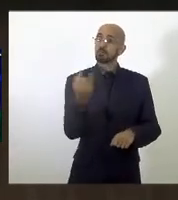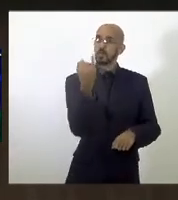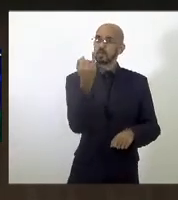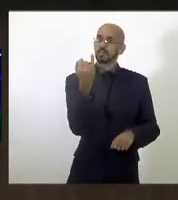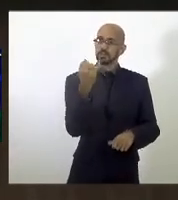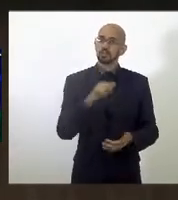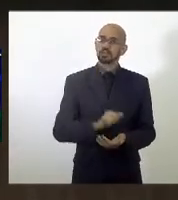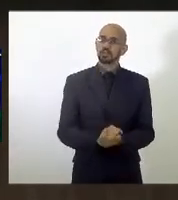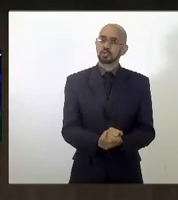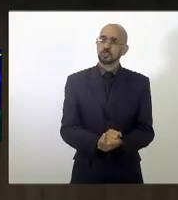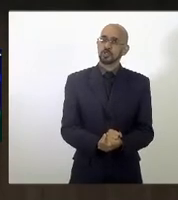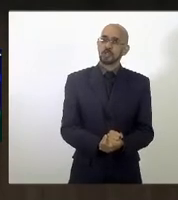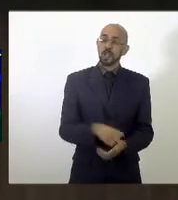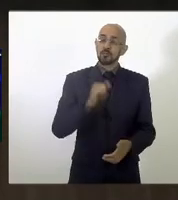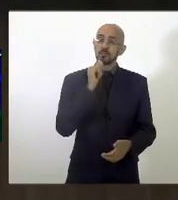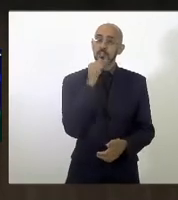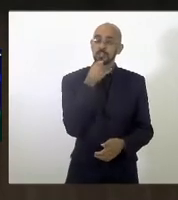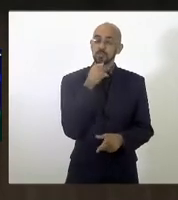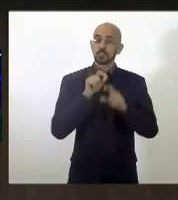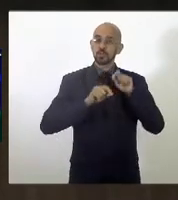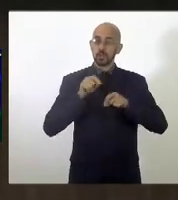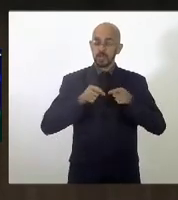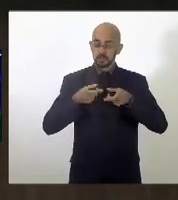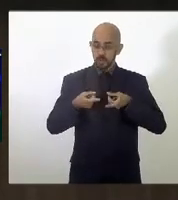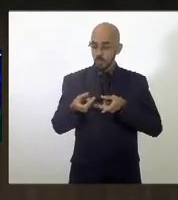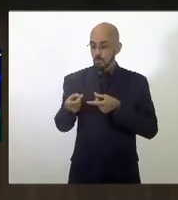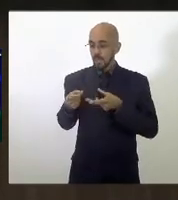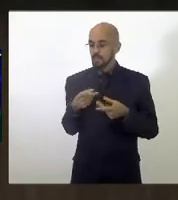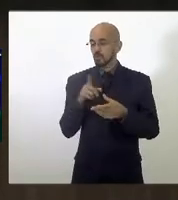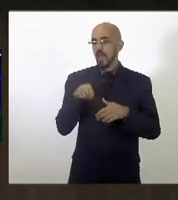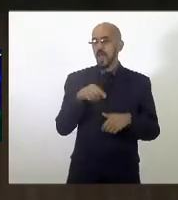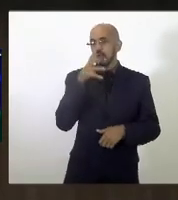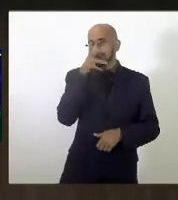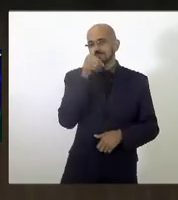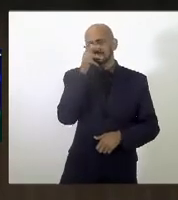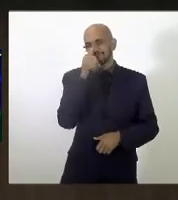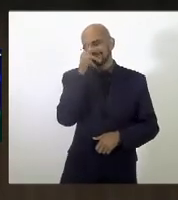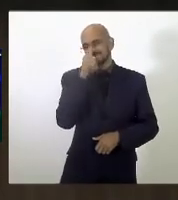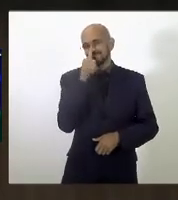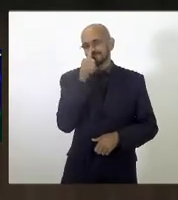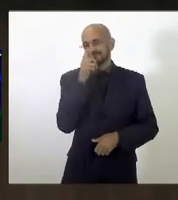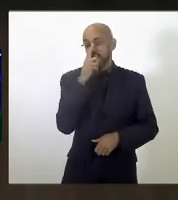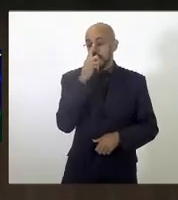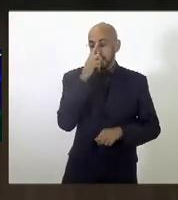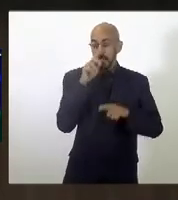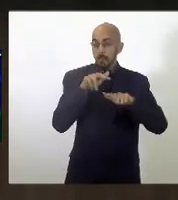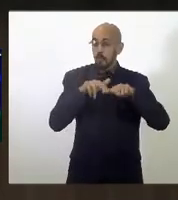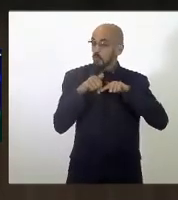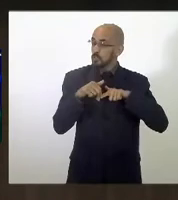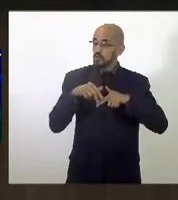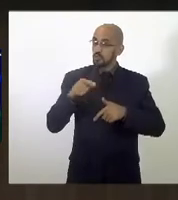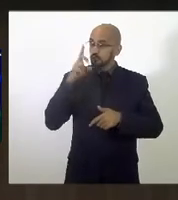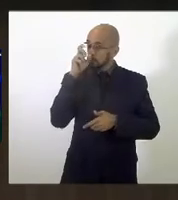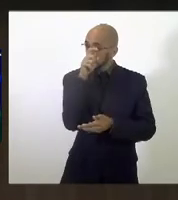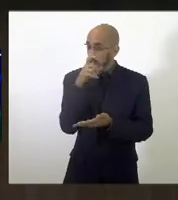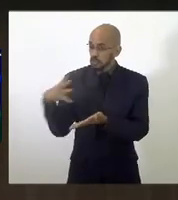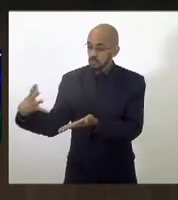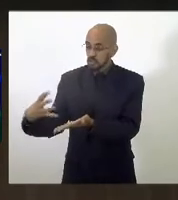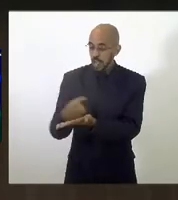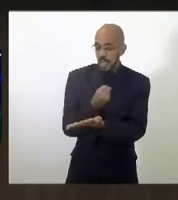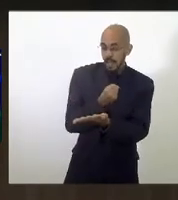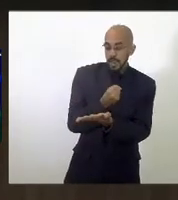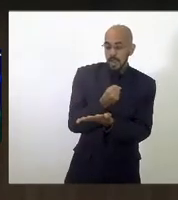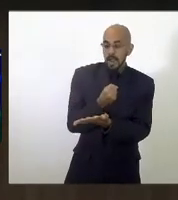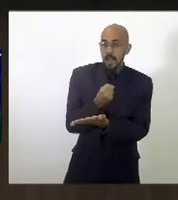Infelizmente, muito desse comércio acaba sendo informal. E por ser informal, a gente deixa de arrecadar também divisas que são